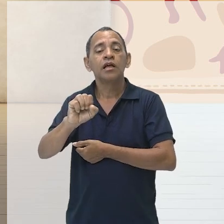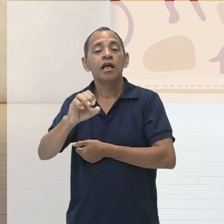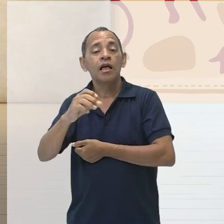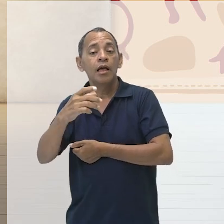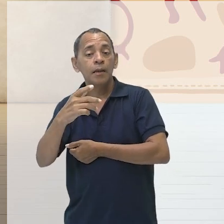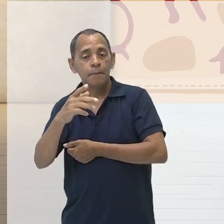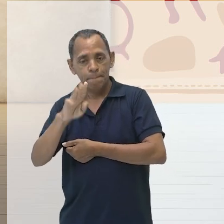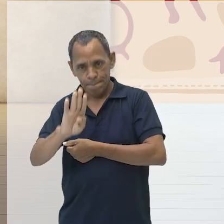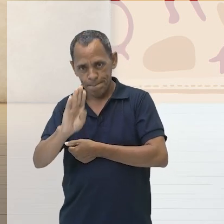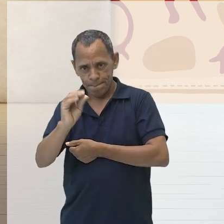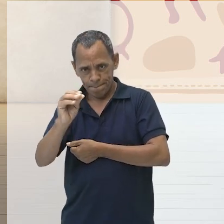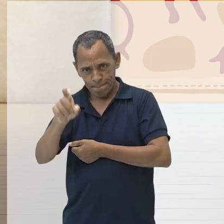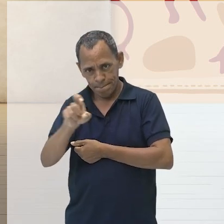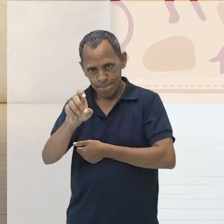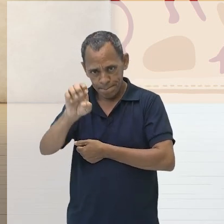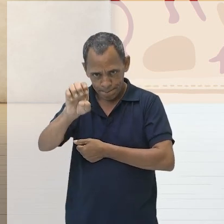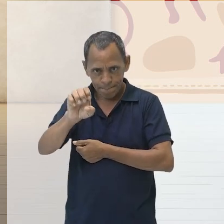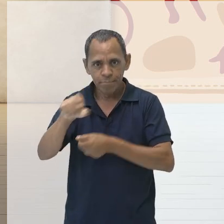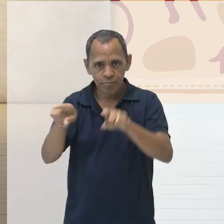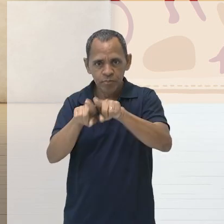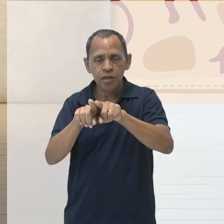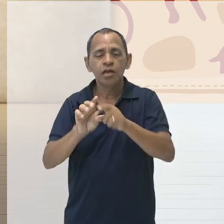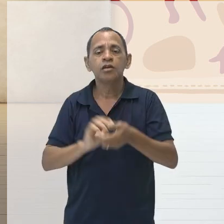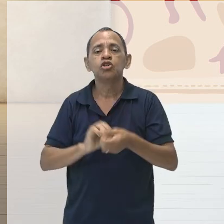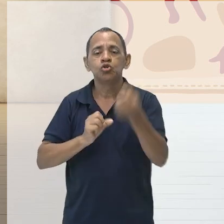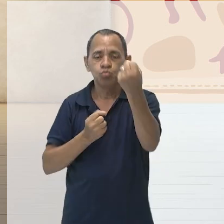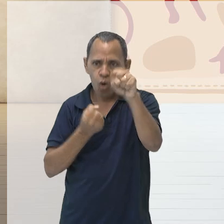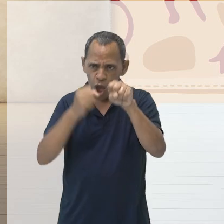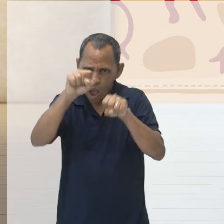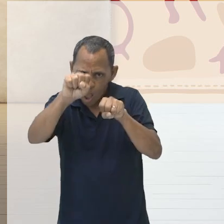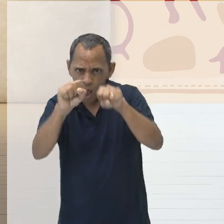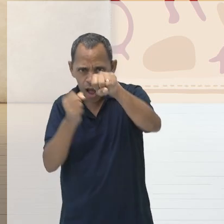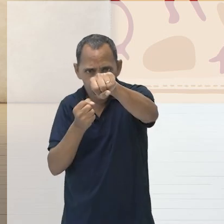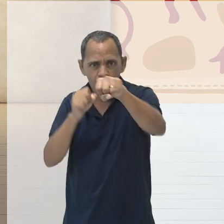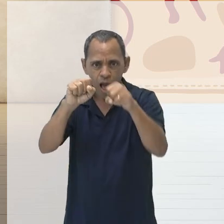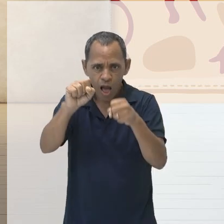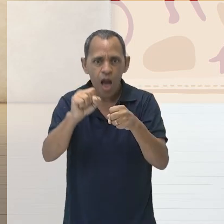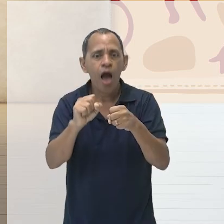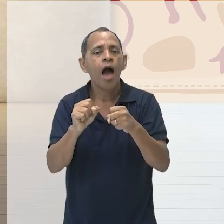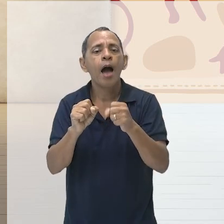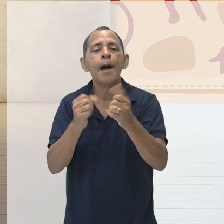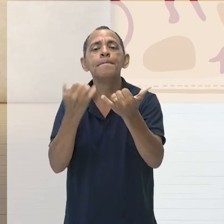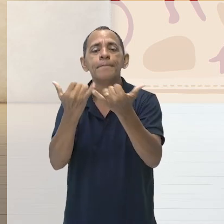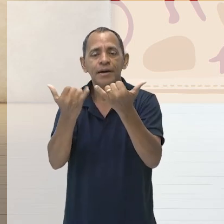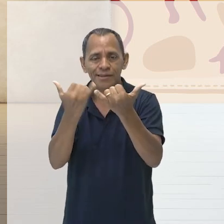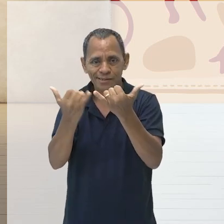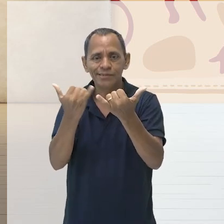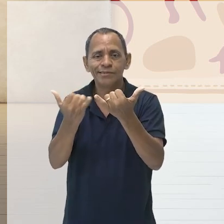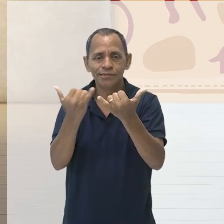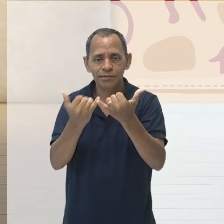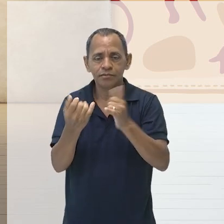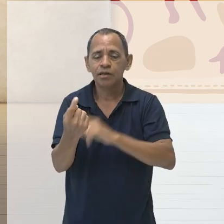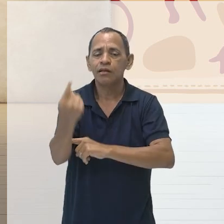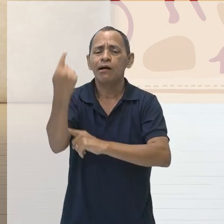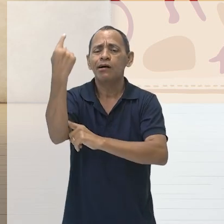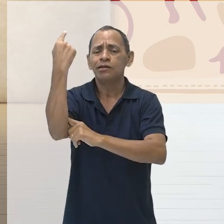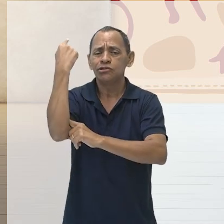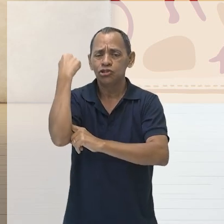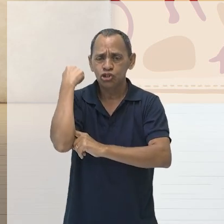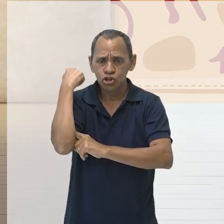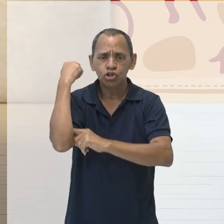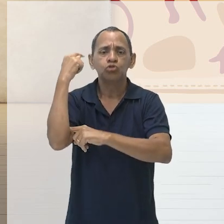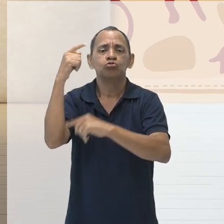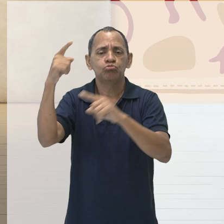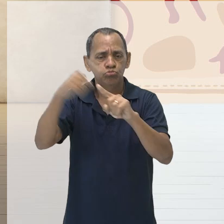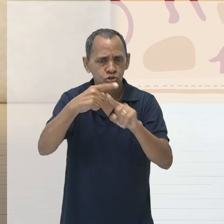semelhante ao boxe atual. O pugilato é uma das práticas mais antigas de luta. Entre os gregos,